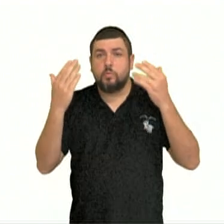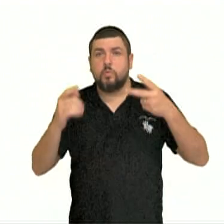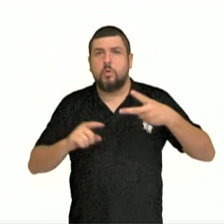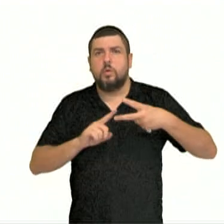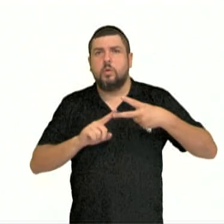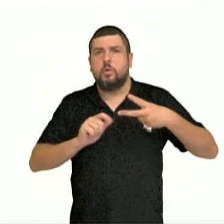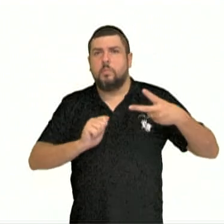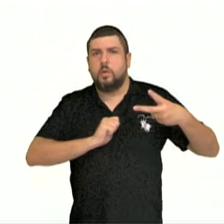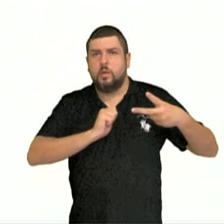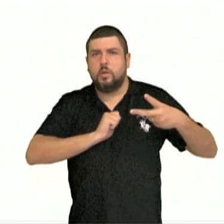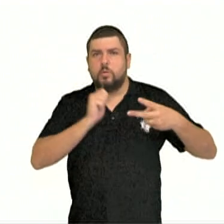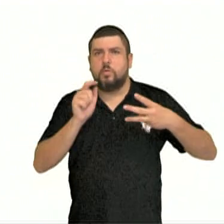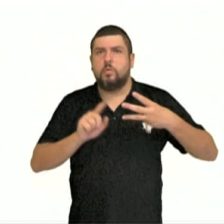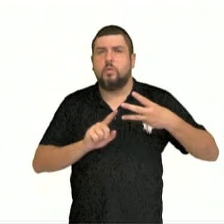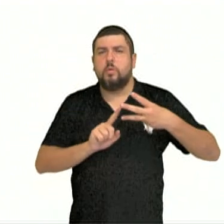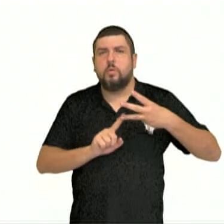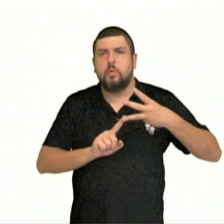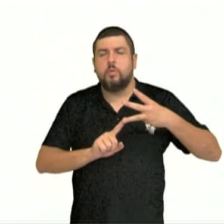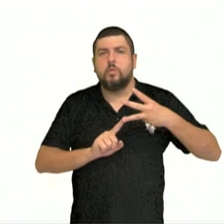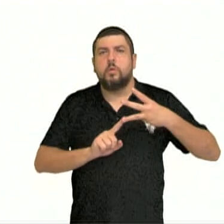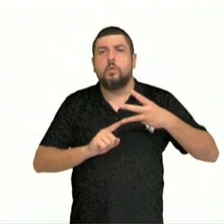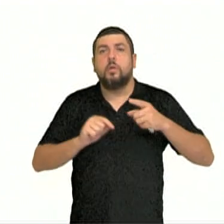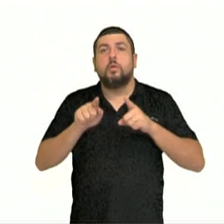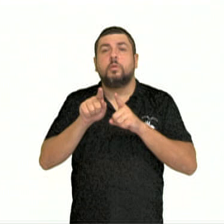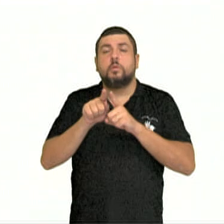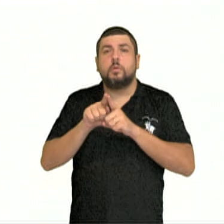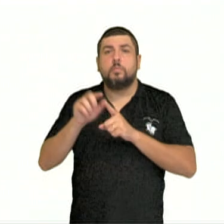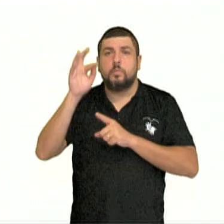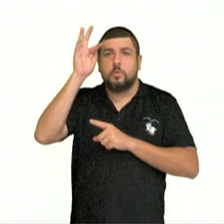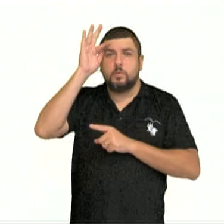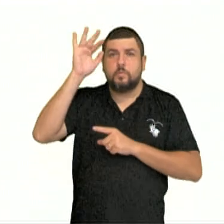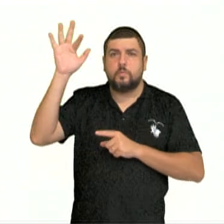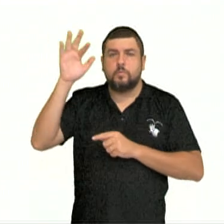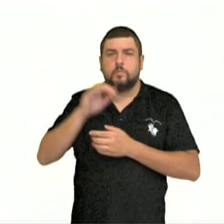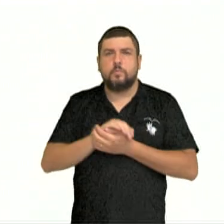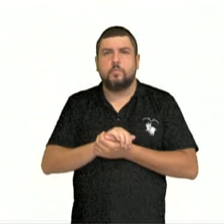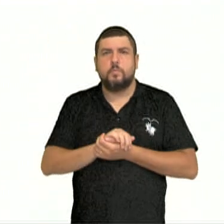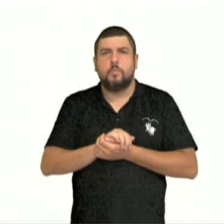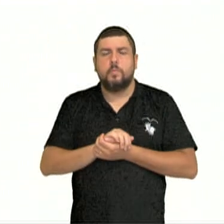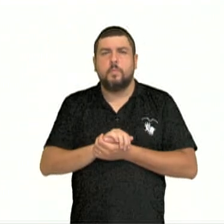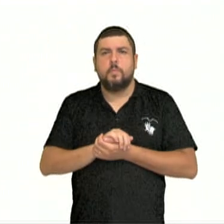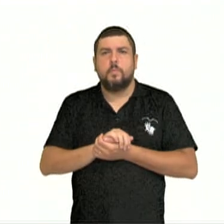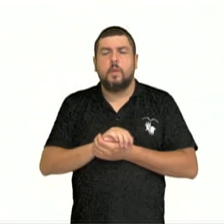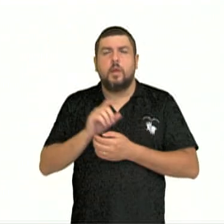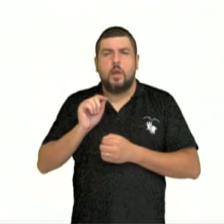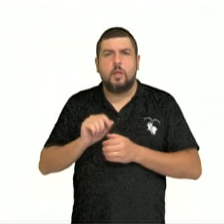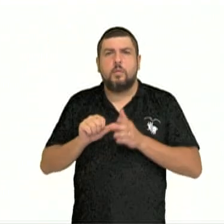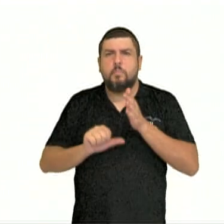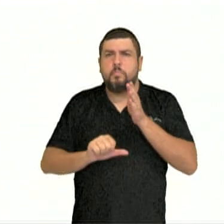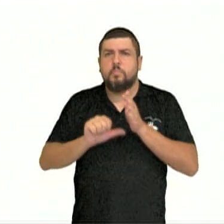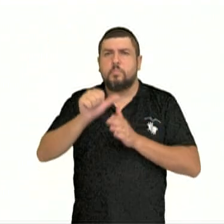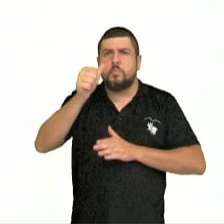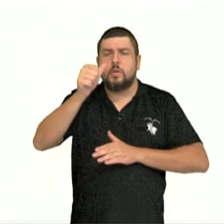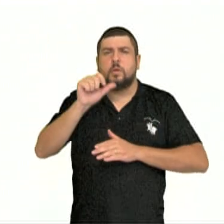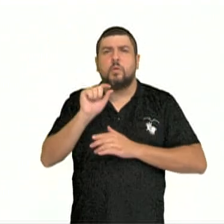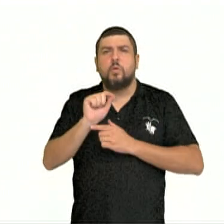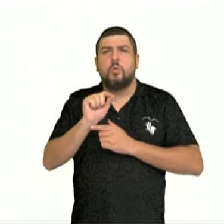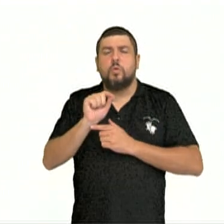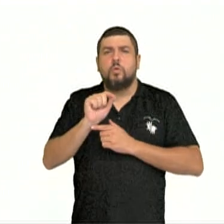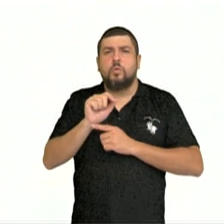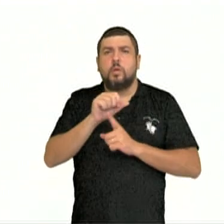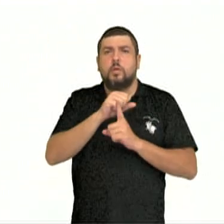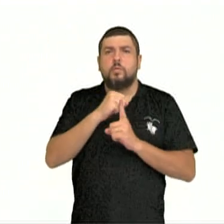antropologia. Ele criou a primeira cadeira de sociologia no ensino superior. Veja que interessante. Então, como